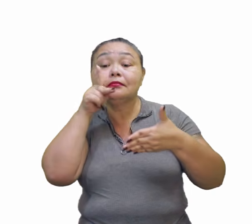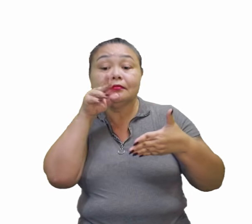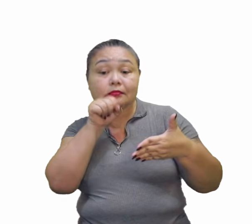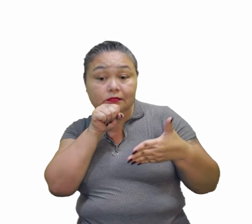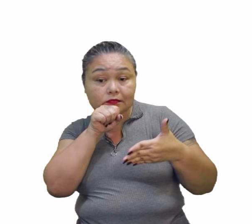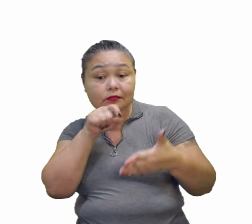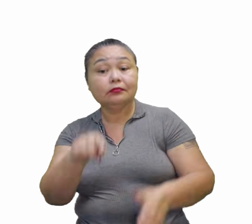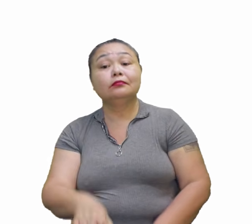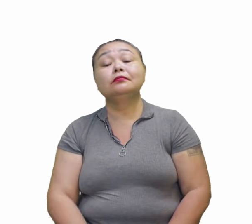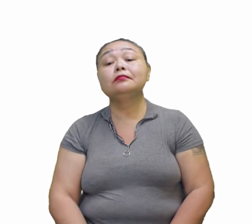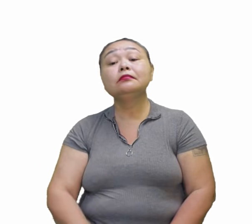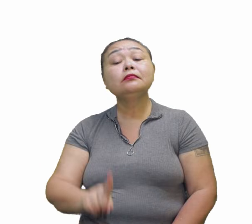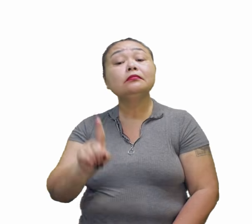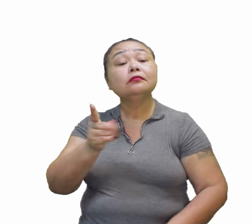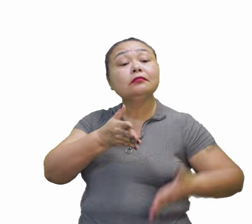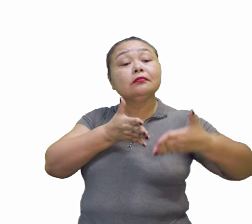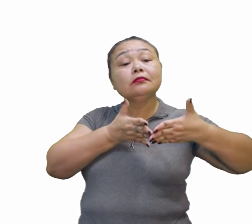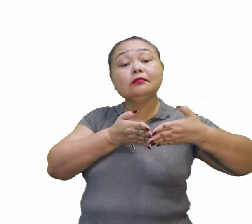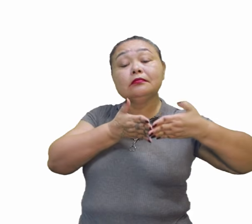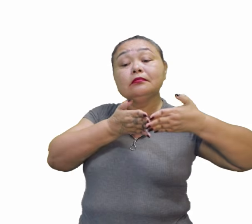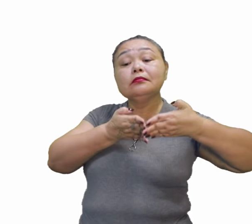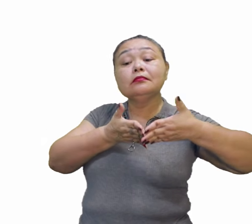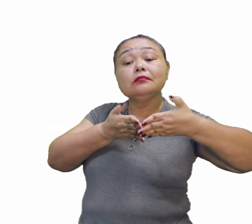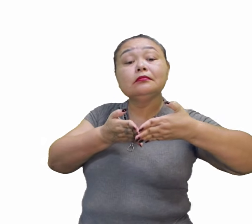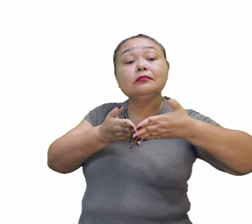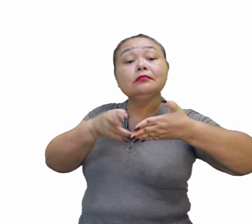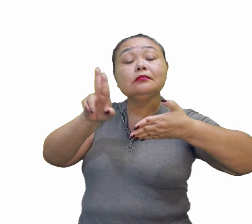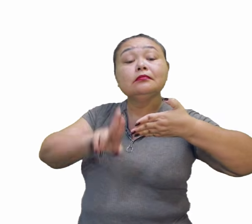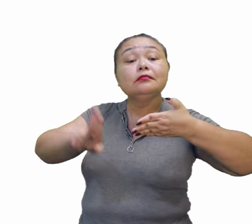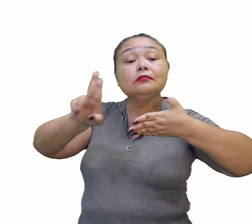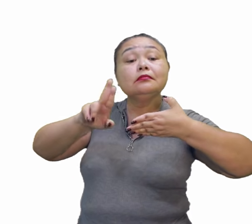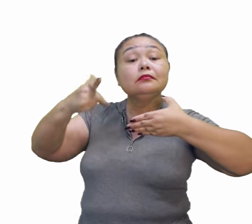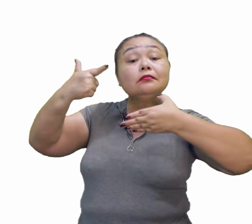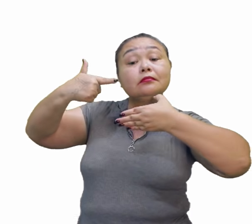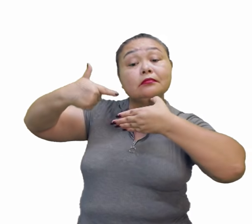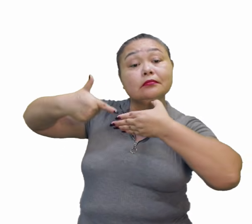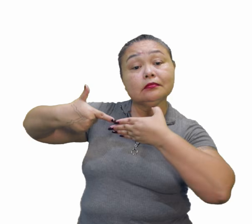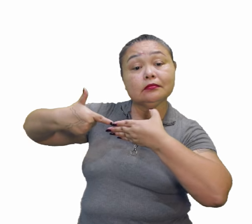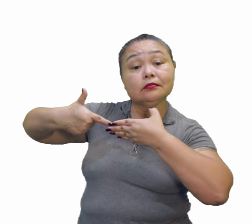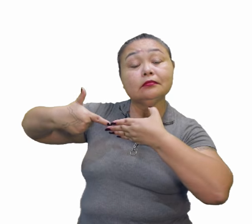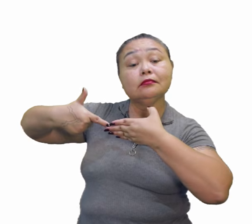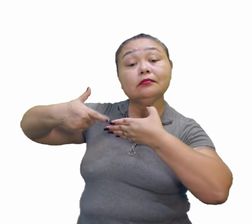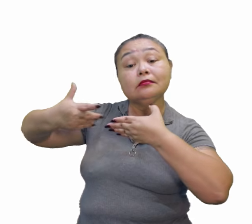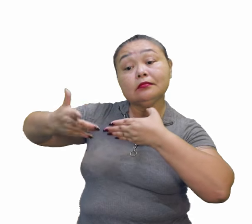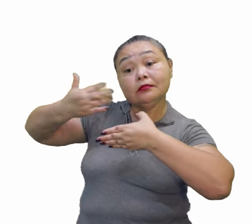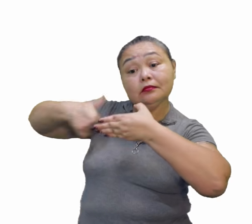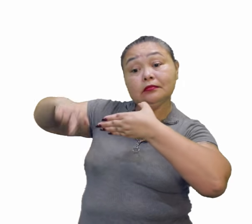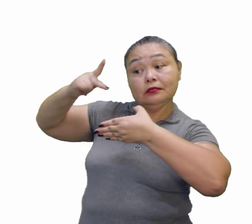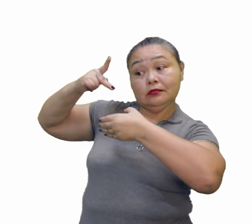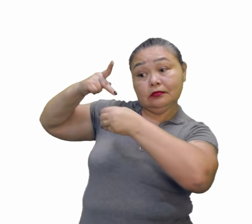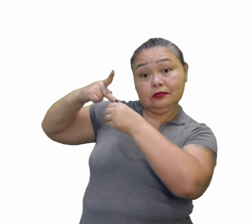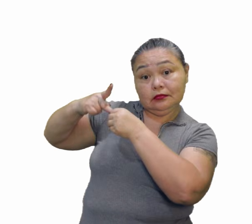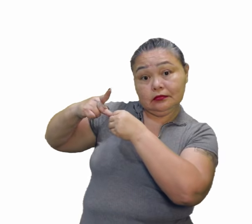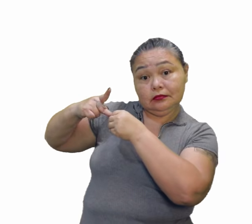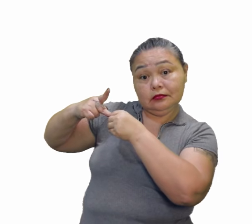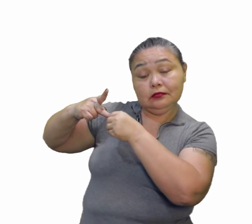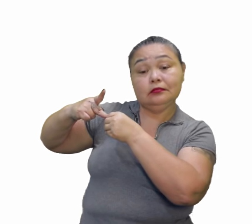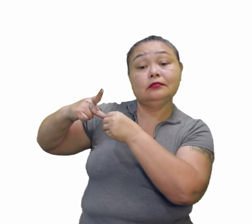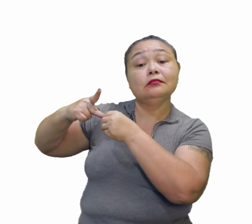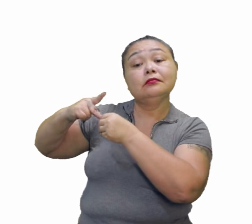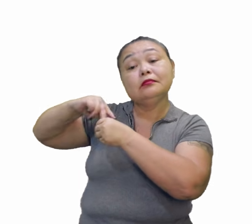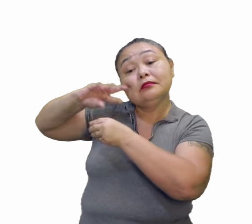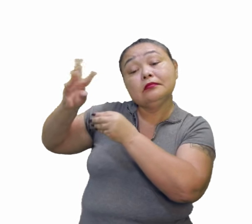em Porto Velho. As embarcações utilizam combustíveis derivados do